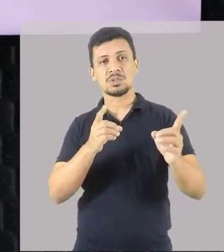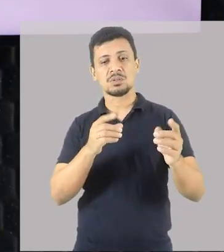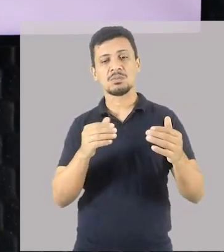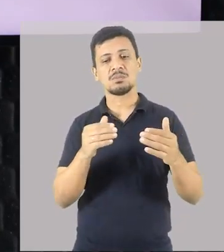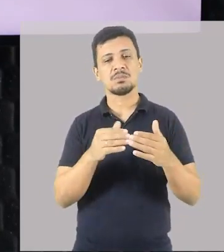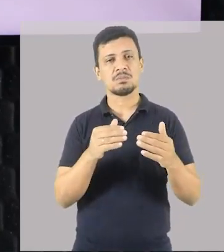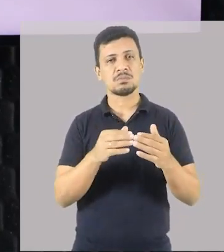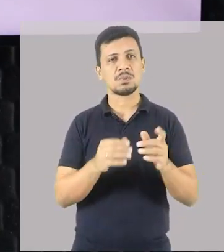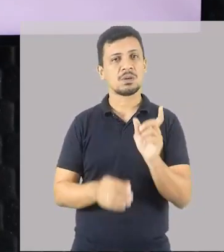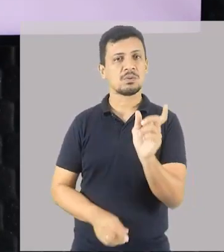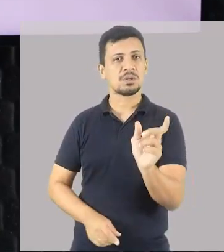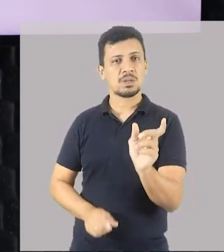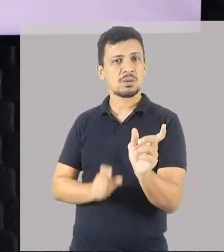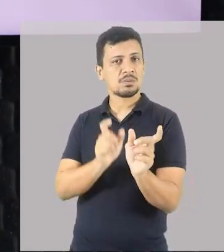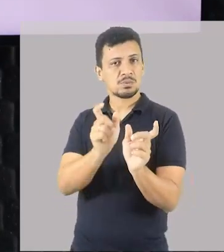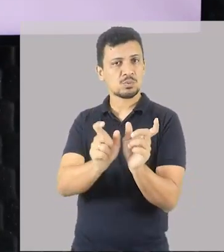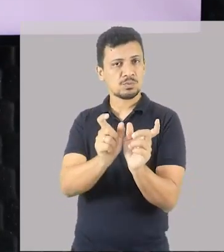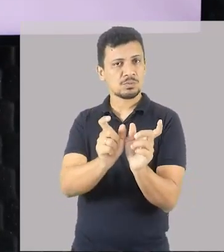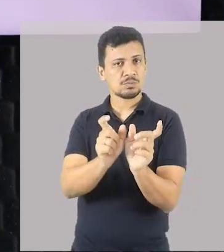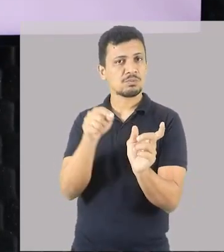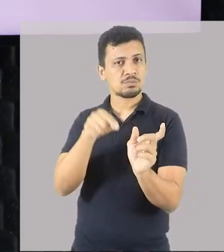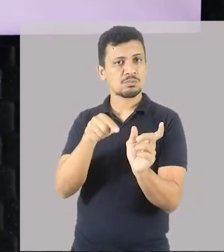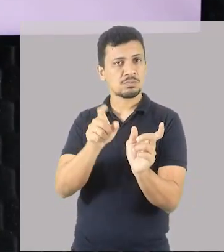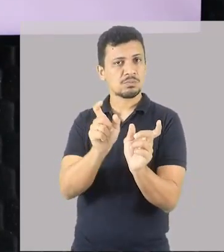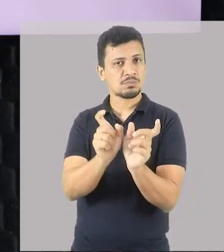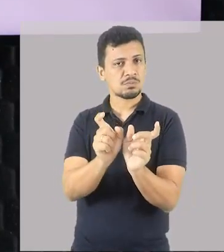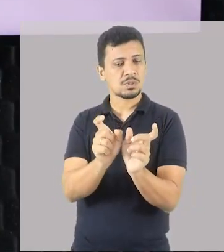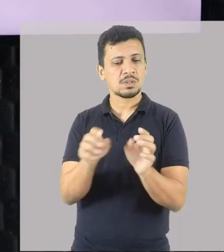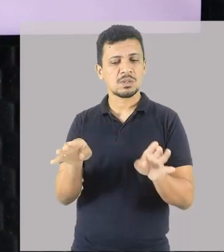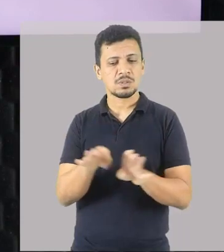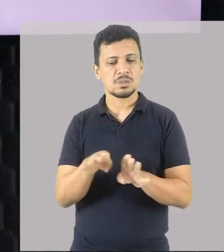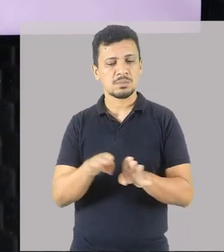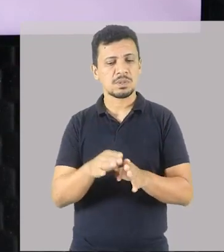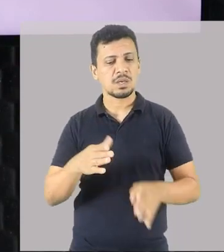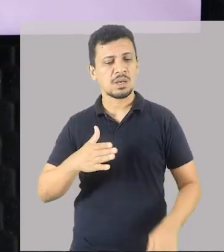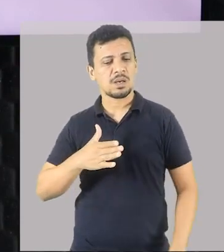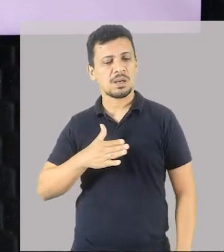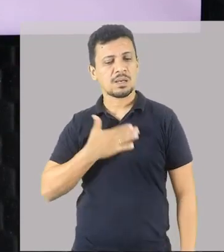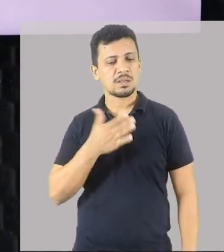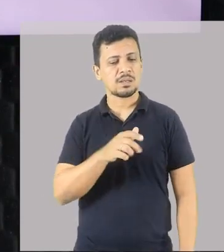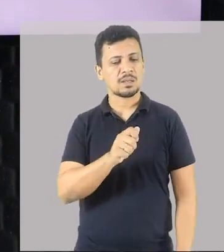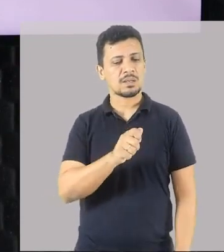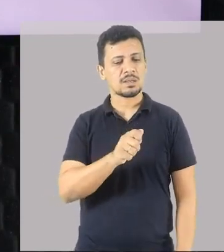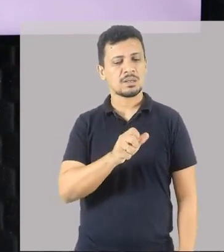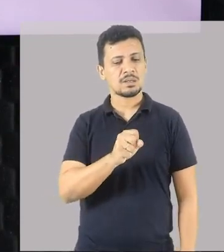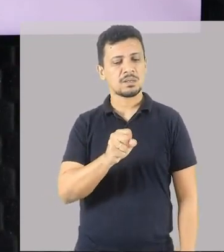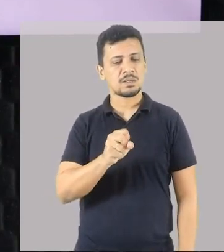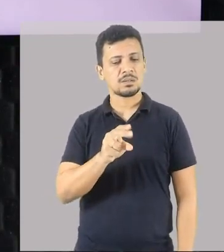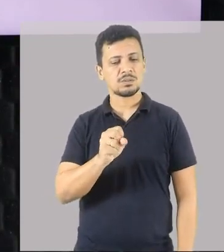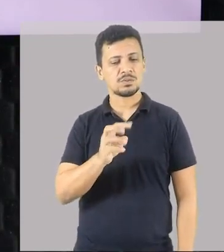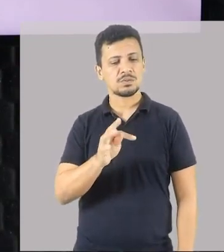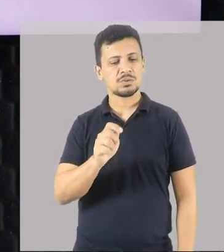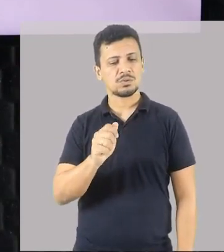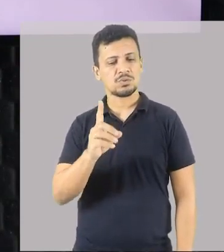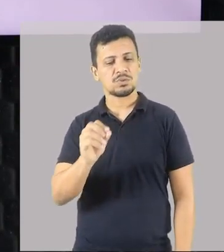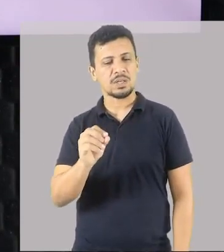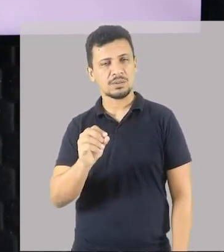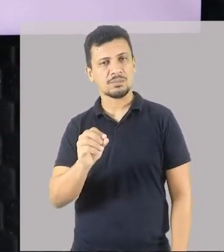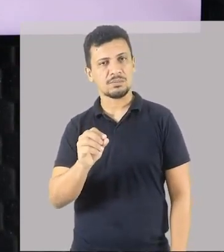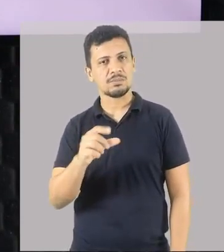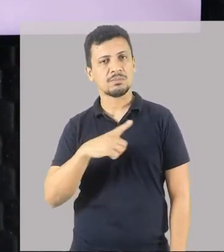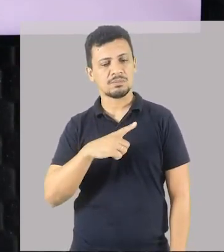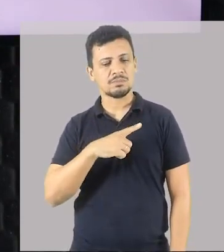sufixal, eu tenho um sufixo verbal. Assustado também é uma derivação sufixal, certo? Eu tenho um sufixo aqui